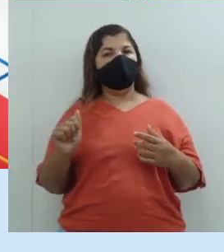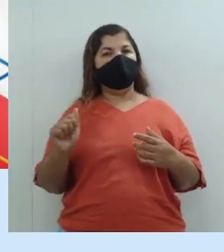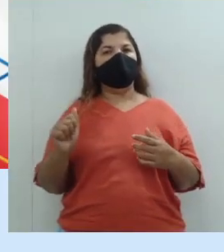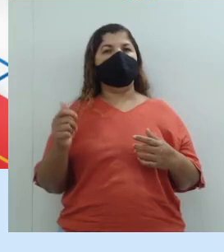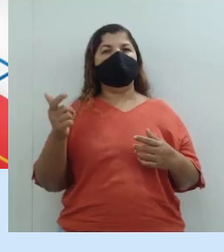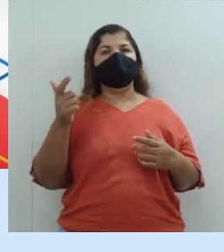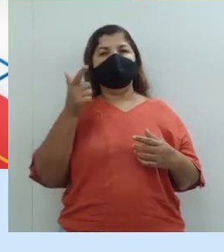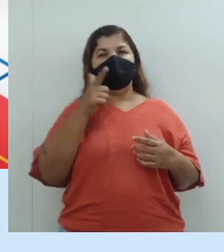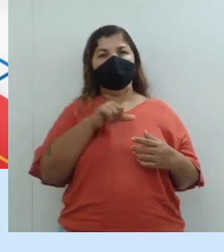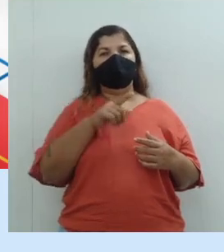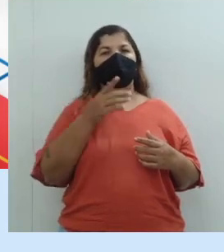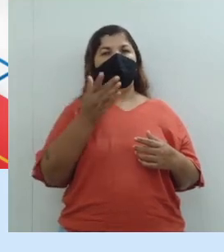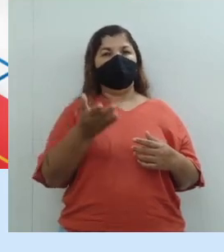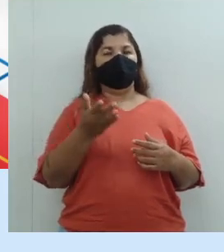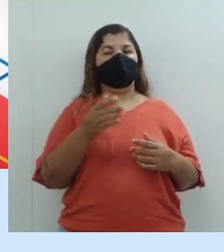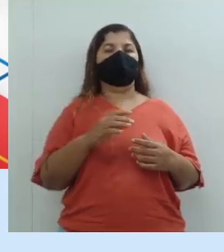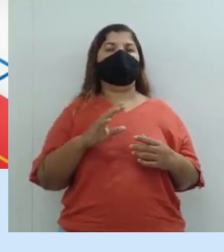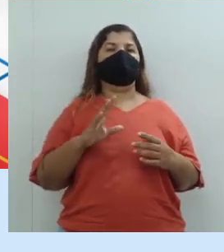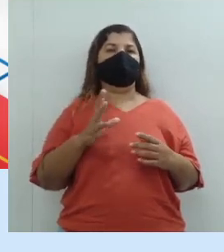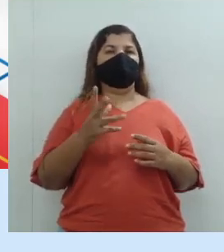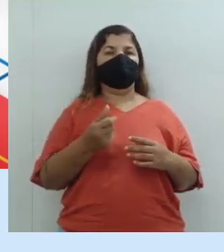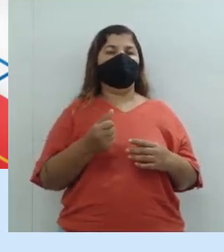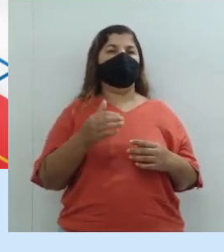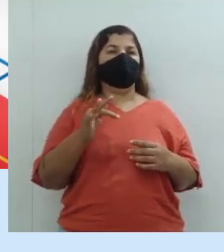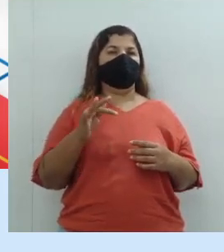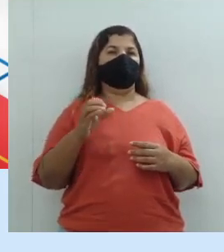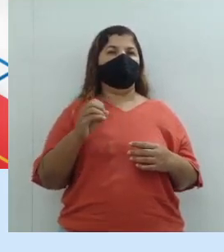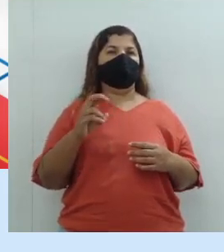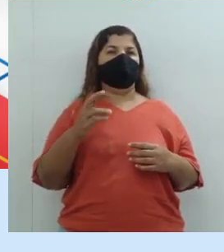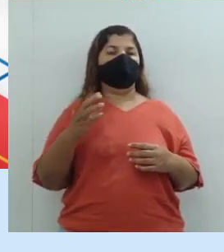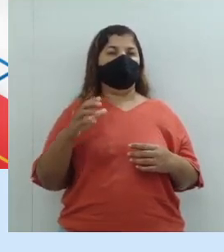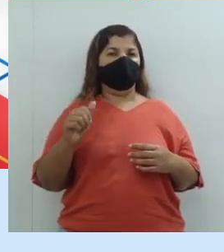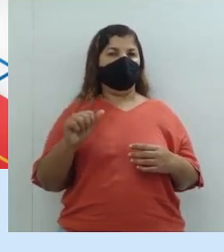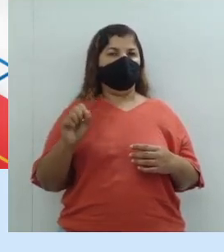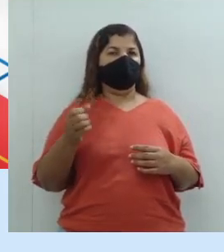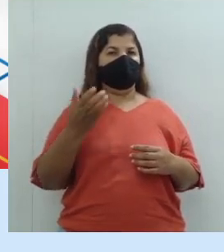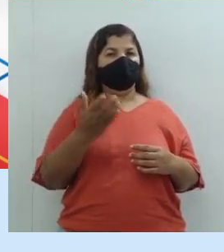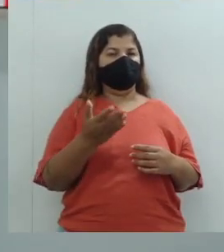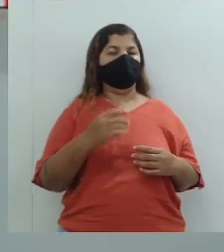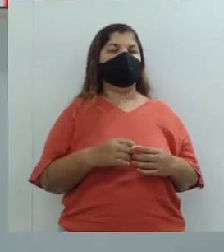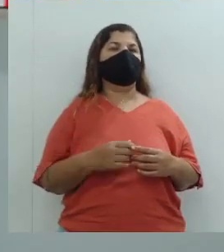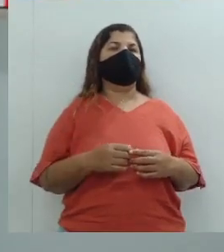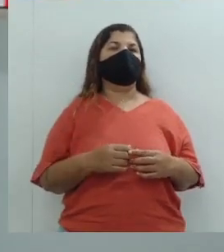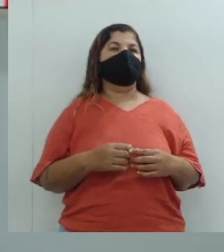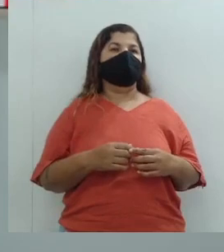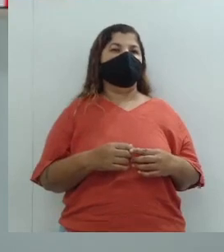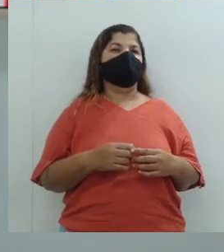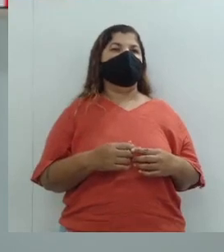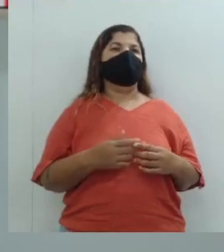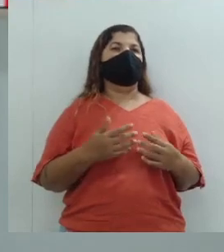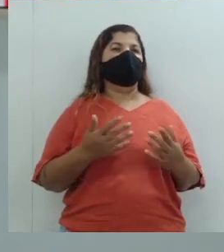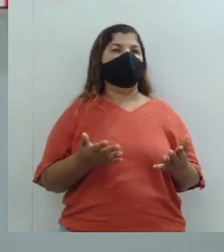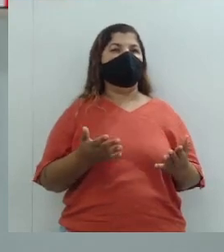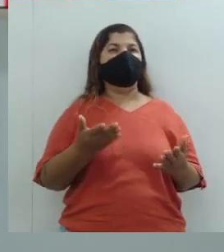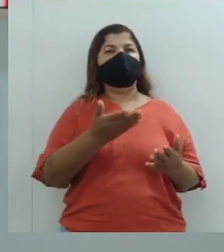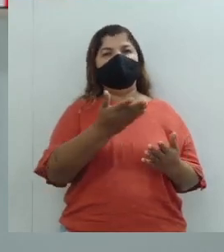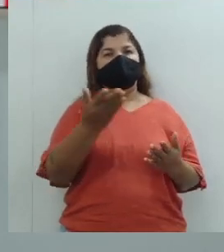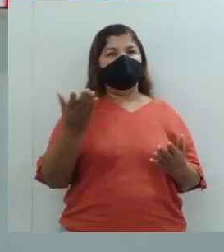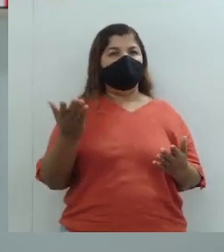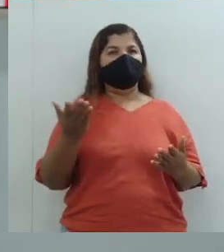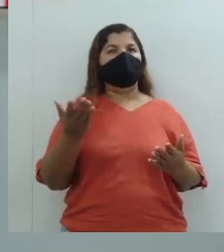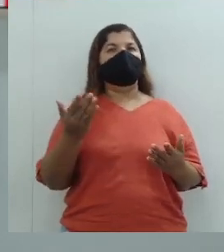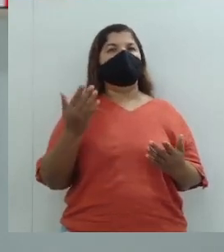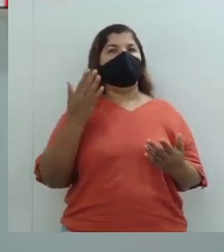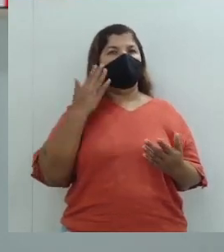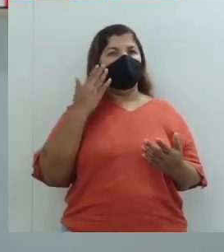consegue encontrar basicamente todas as forças no meu problema, né? Então, galera, ficou esse finalzinho aí que vocês estão vendo,